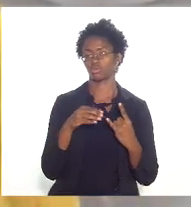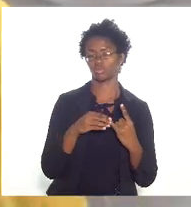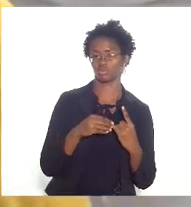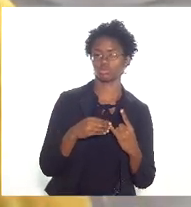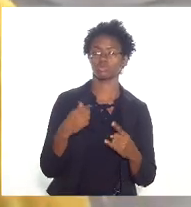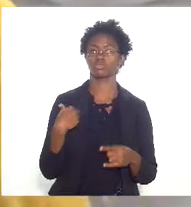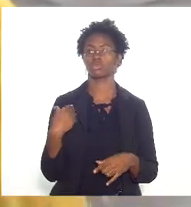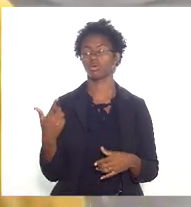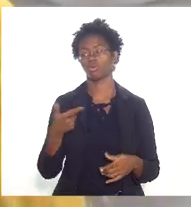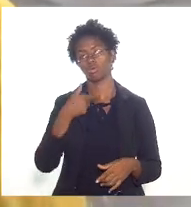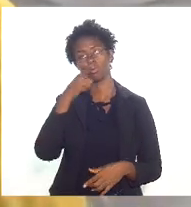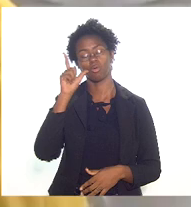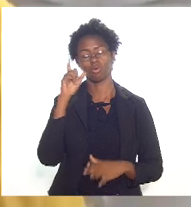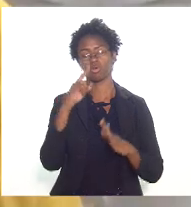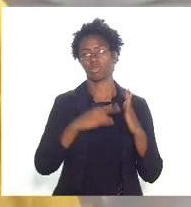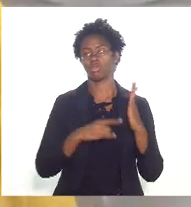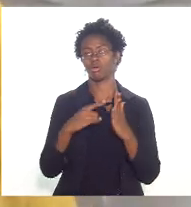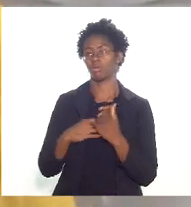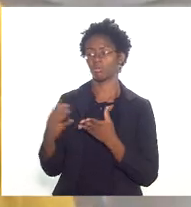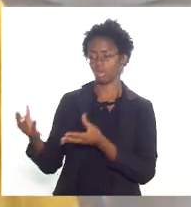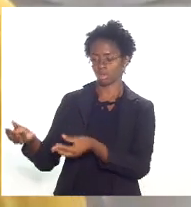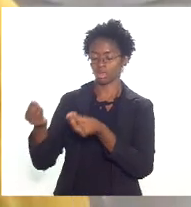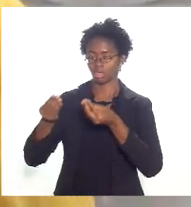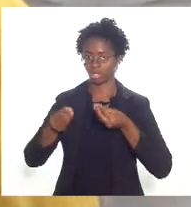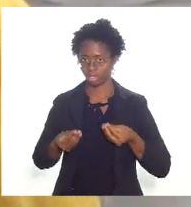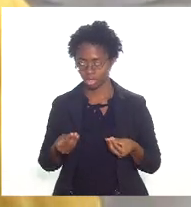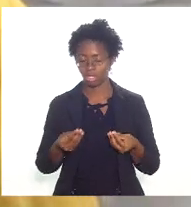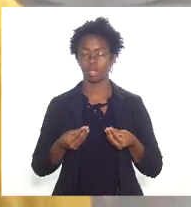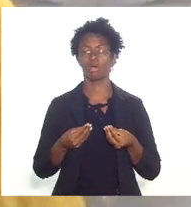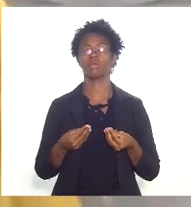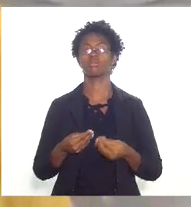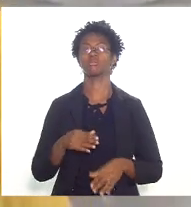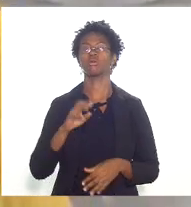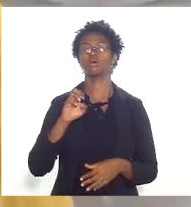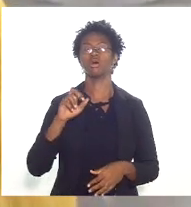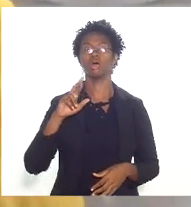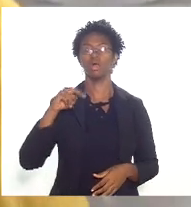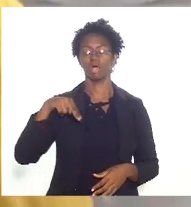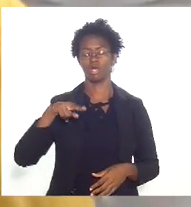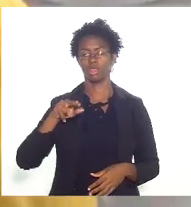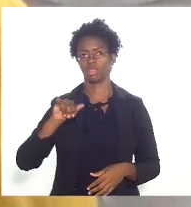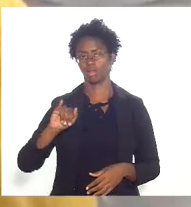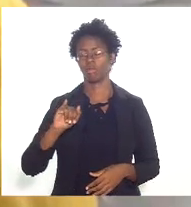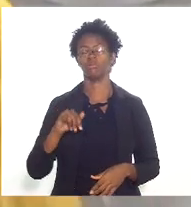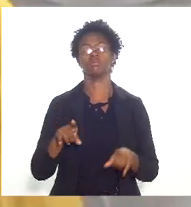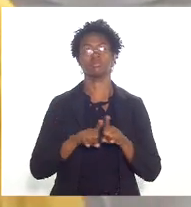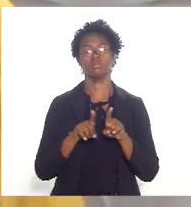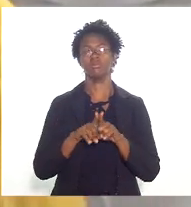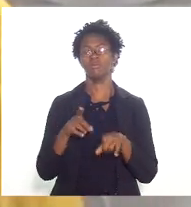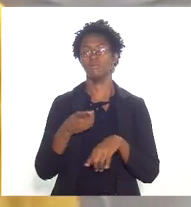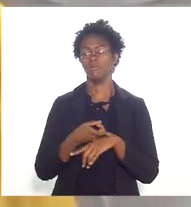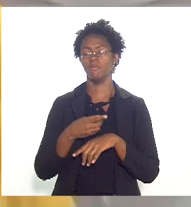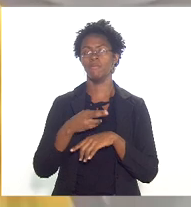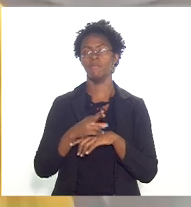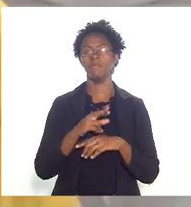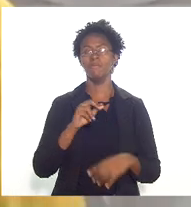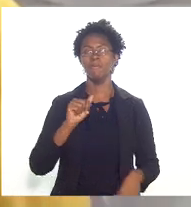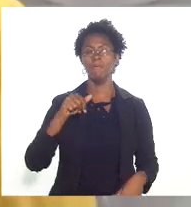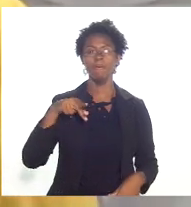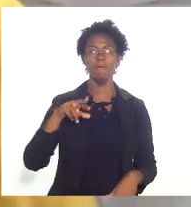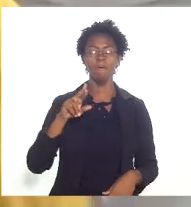recebi ontem um documento do Dr Hermano Albuquerque Castro Dr André Reinaldo Santos feliz' e